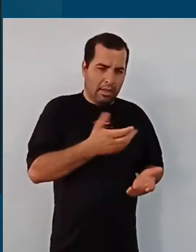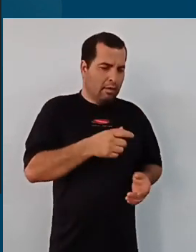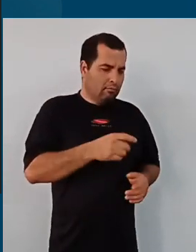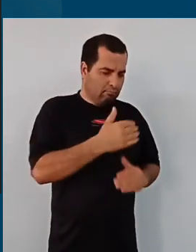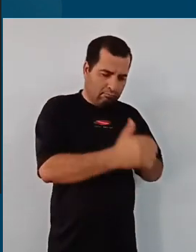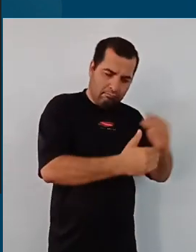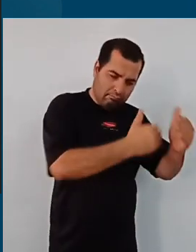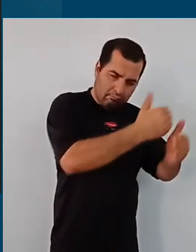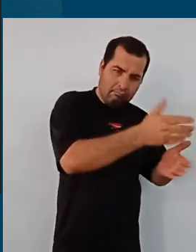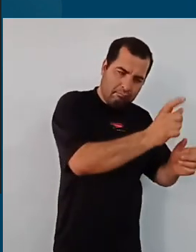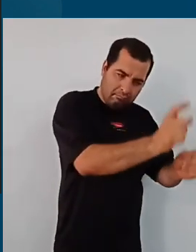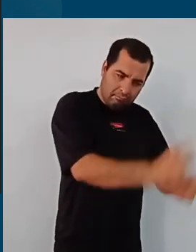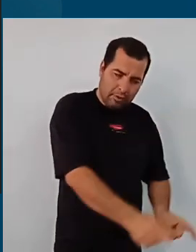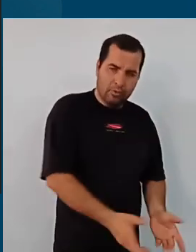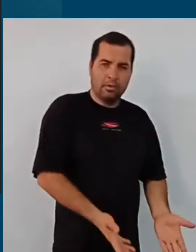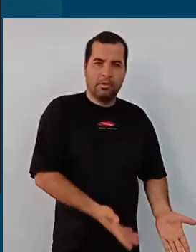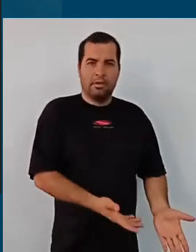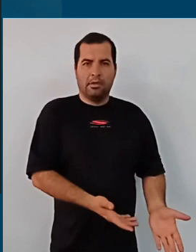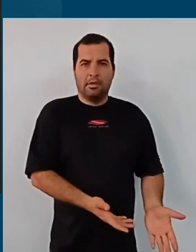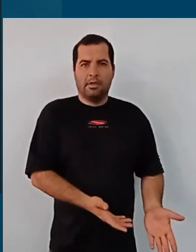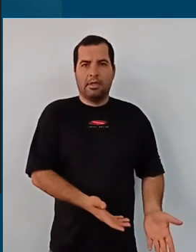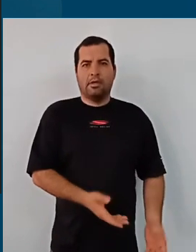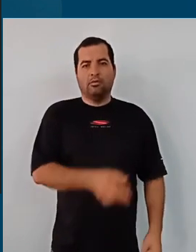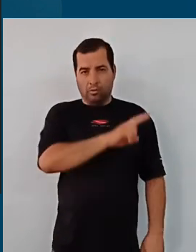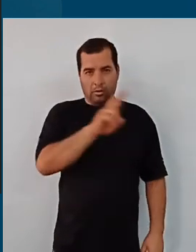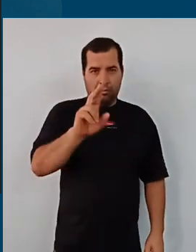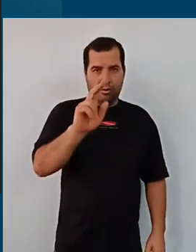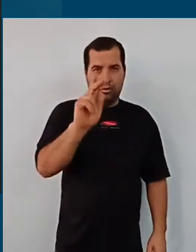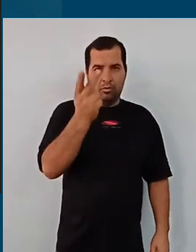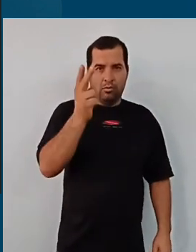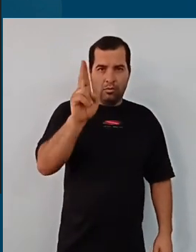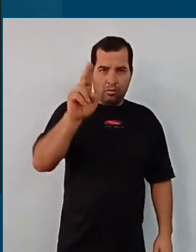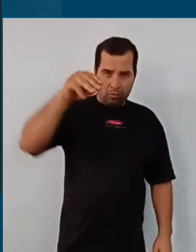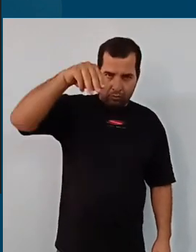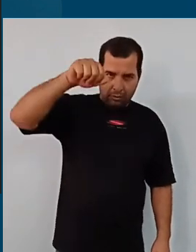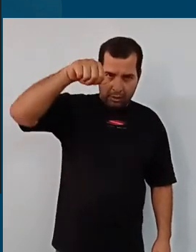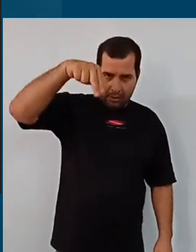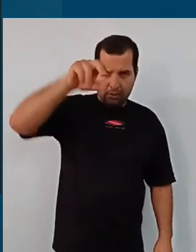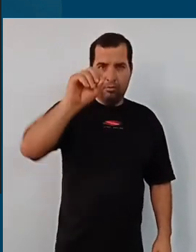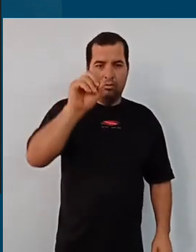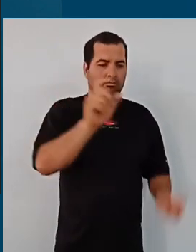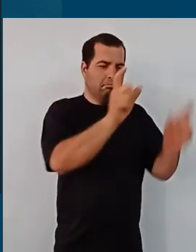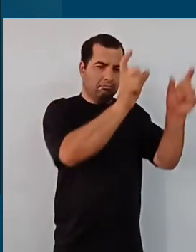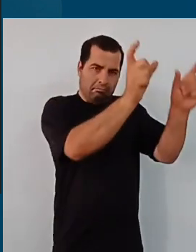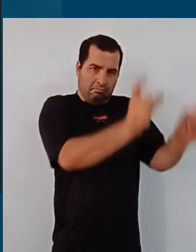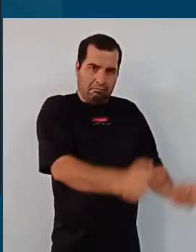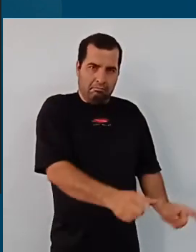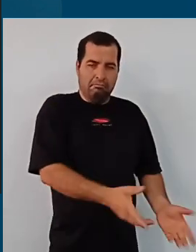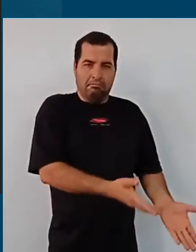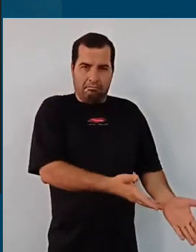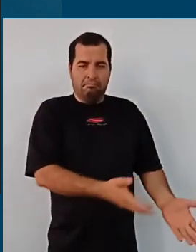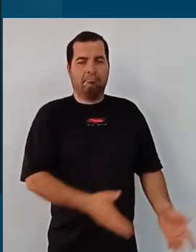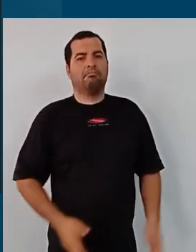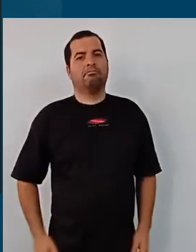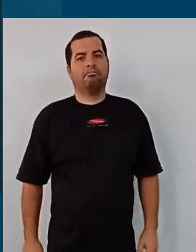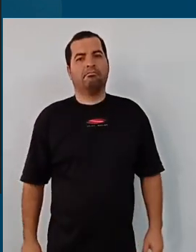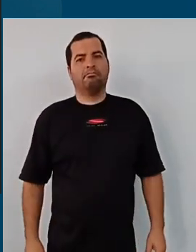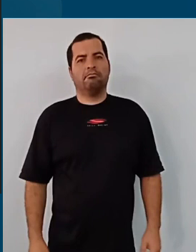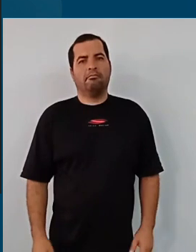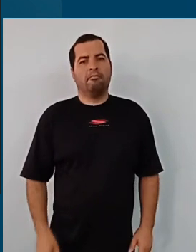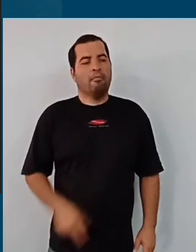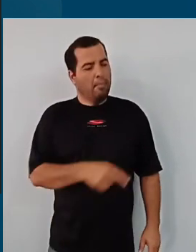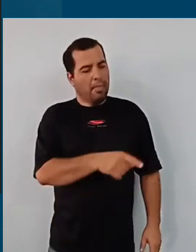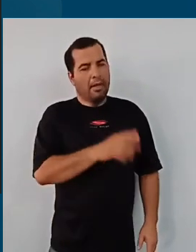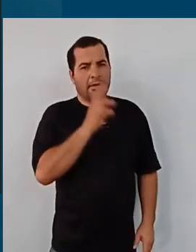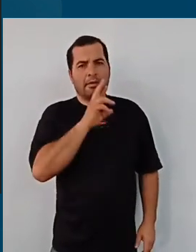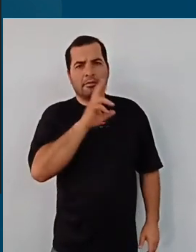e desenvolver. Há um humano aí. Esse humano é um humano que tentava